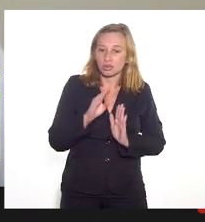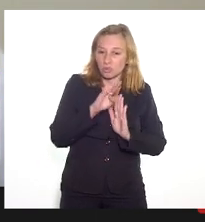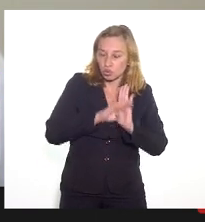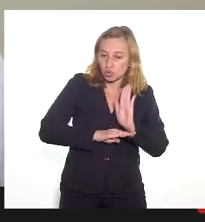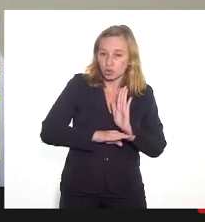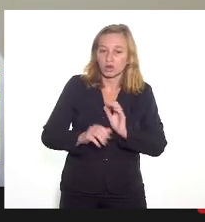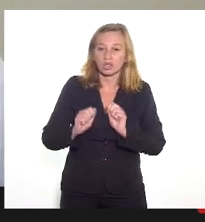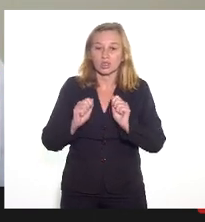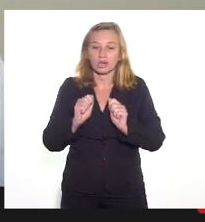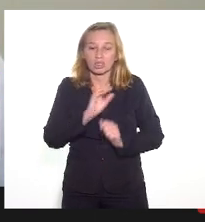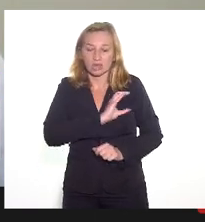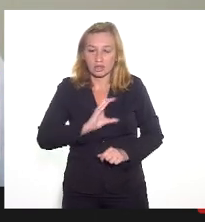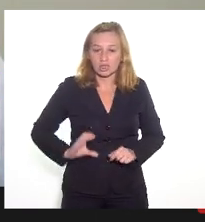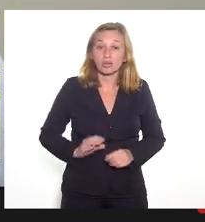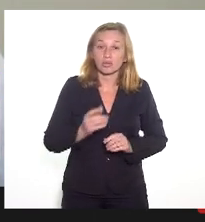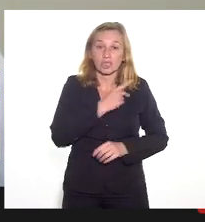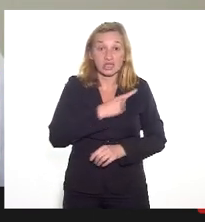Siliano, presidente da Alerj,